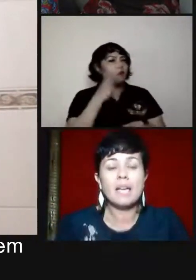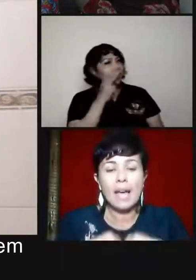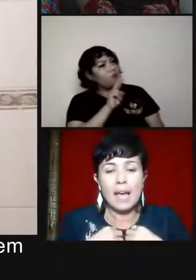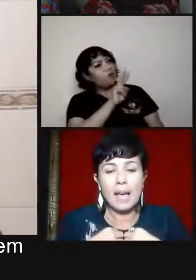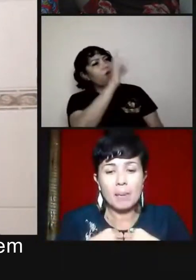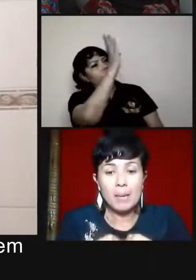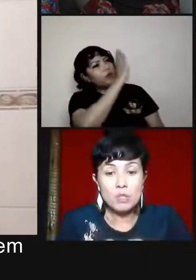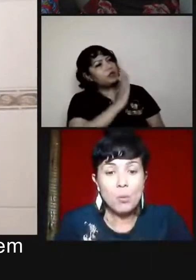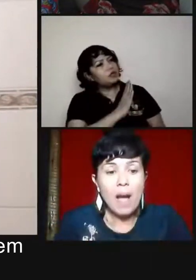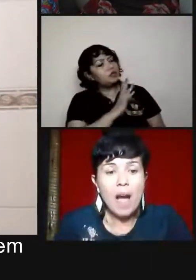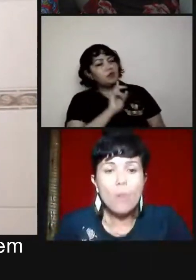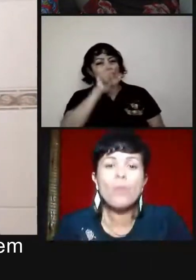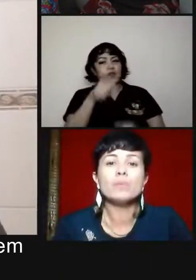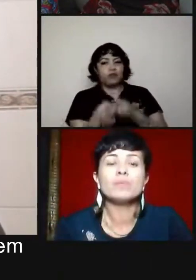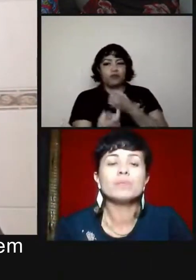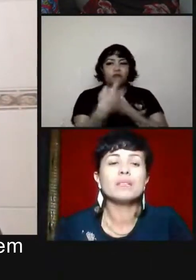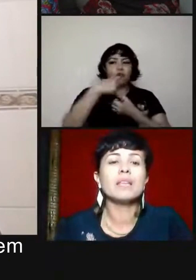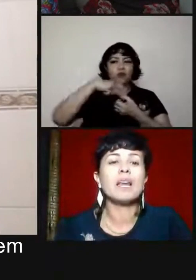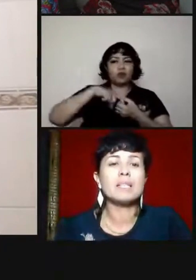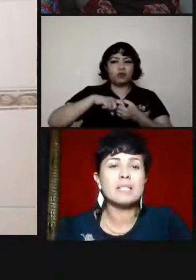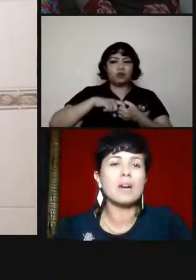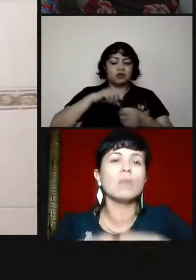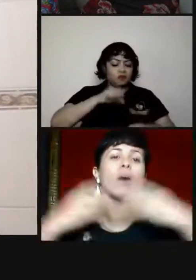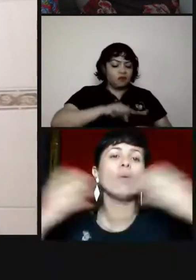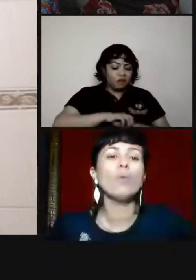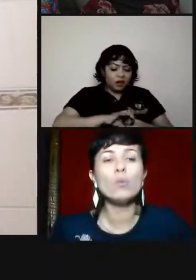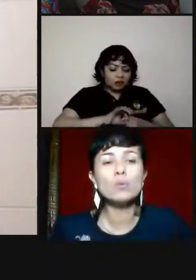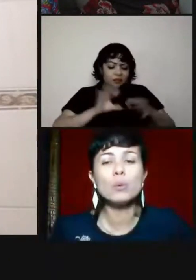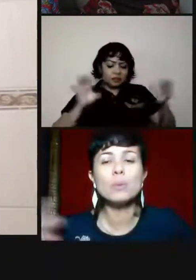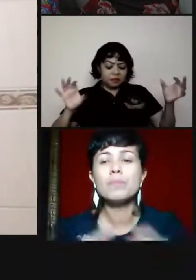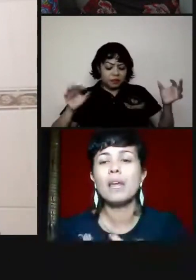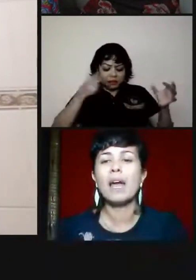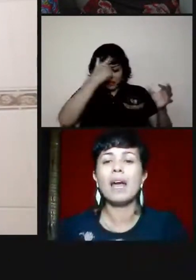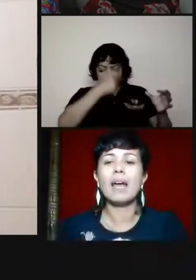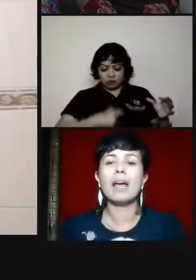independência pessoal em relação ao mundo,